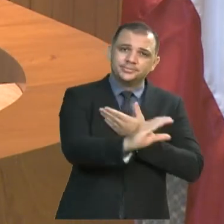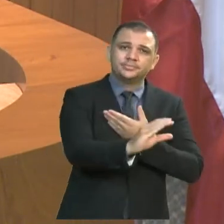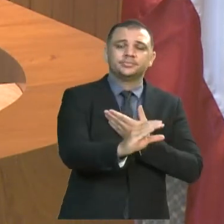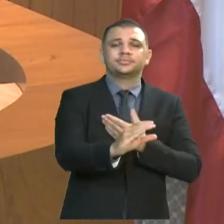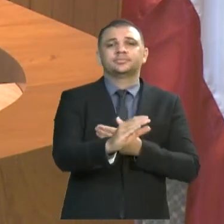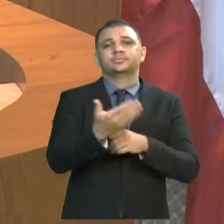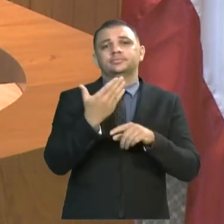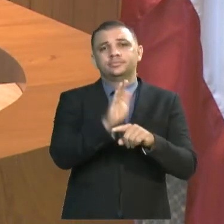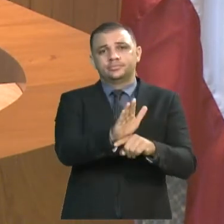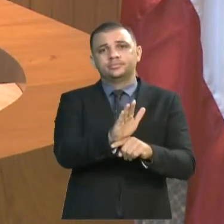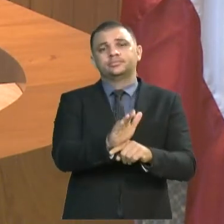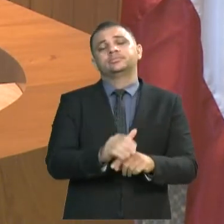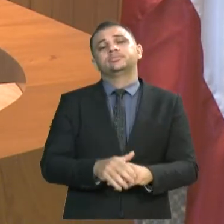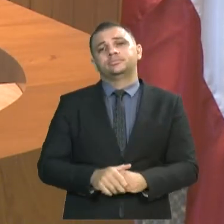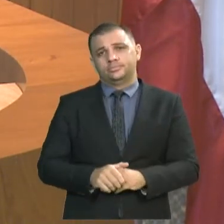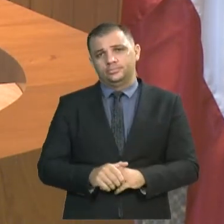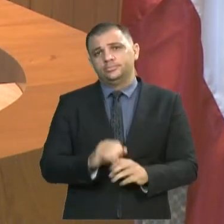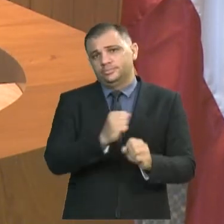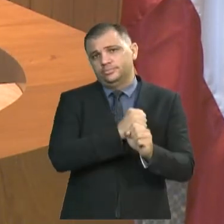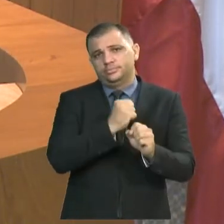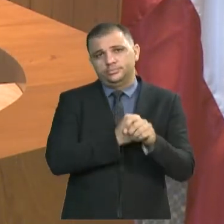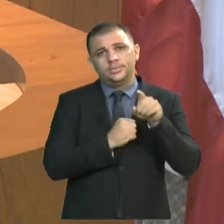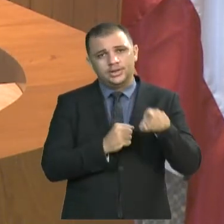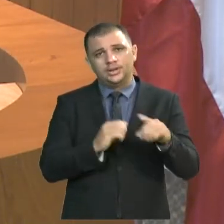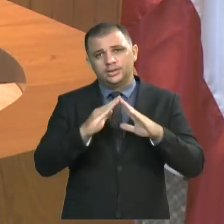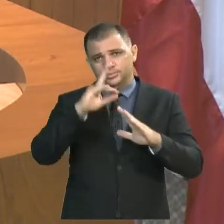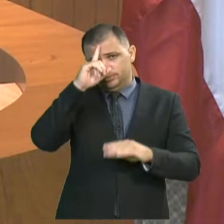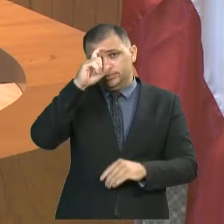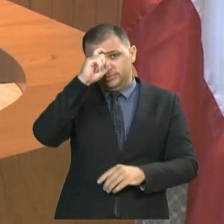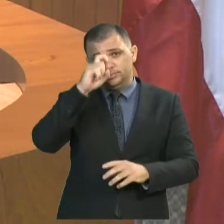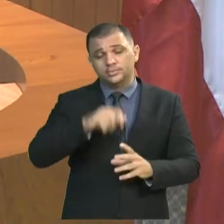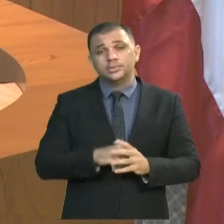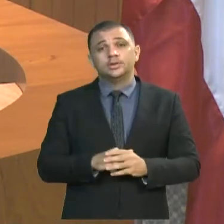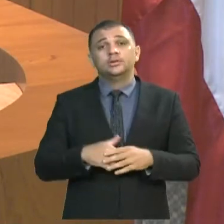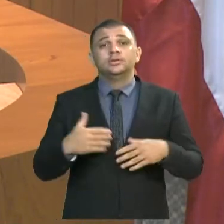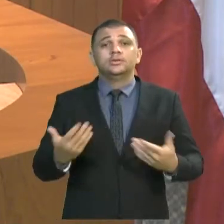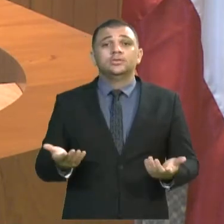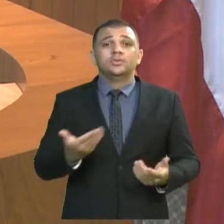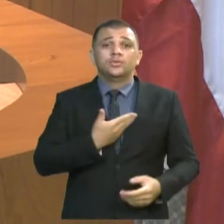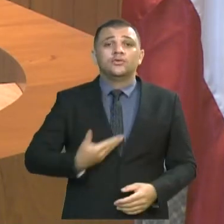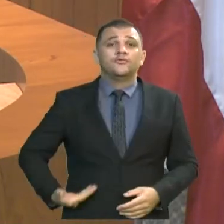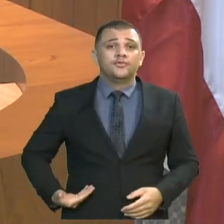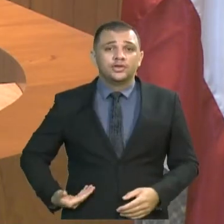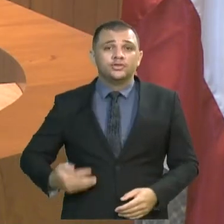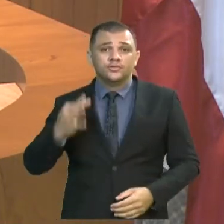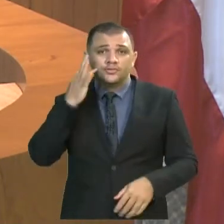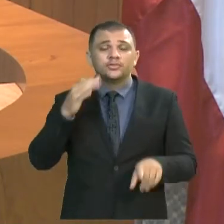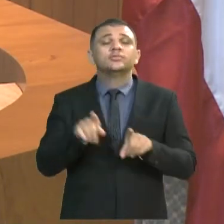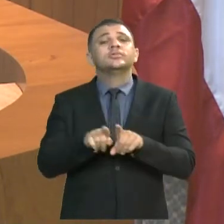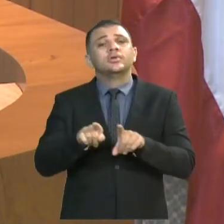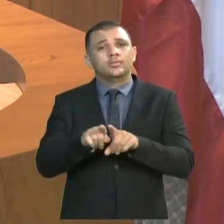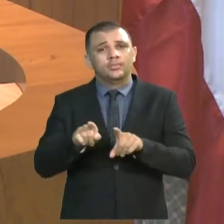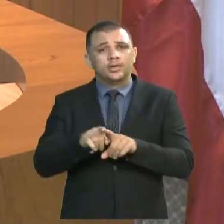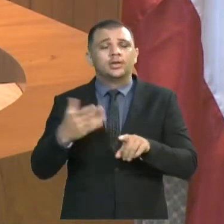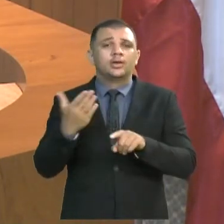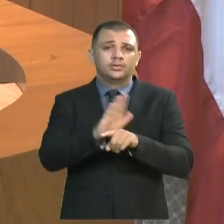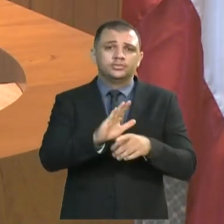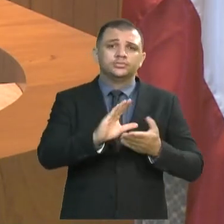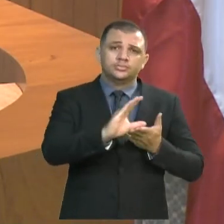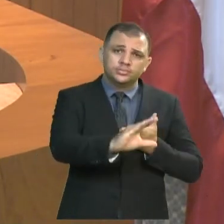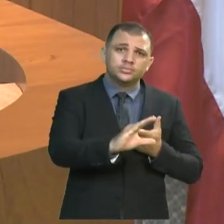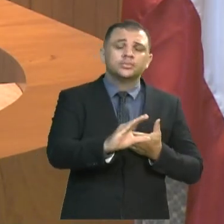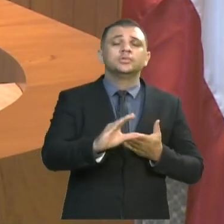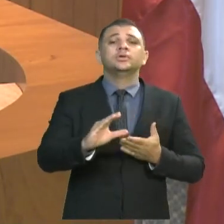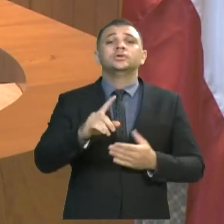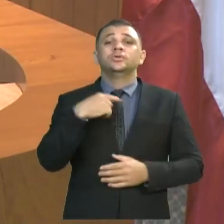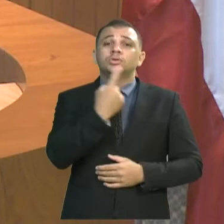minha emenda parlamentar para ajudar na construção desse hospital. E o governador também vai entrar com parte desse recurso. Estamos